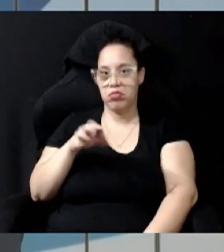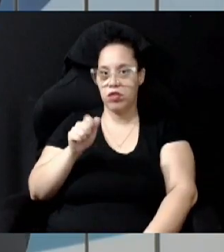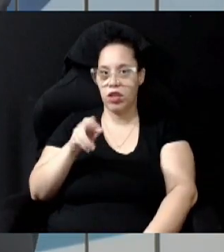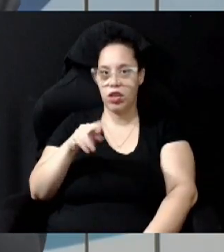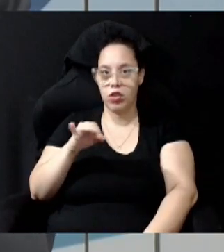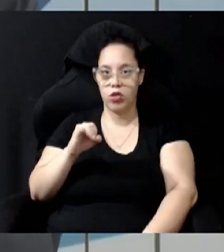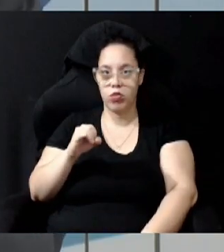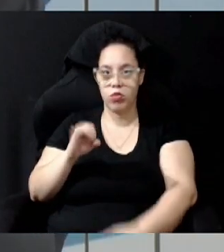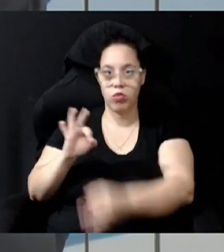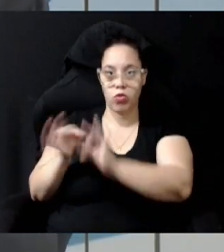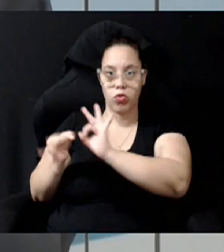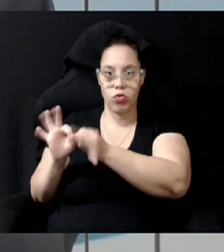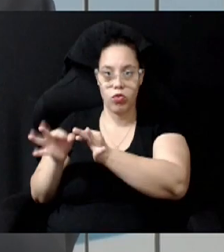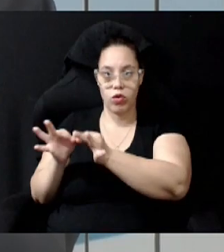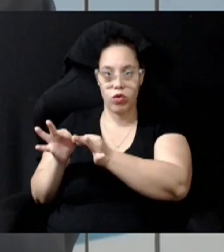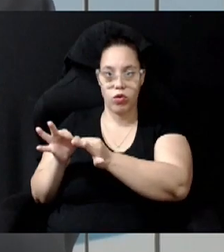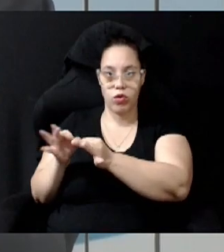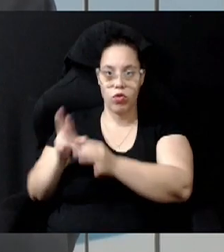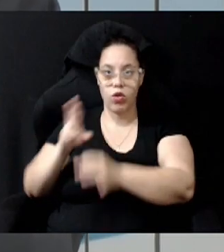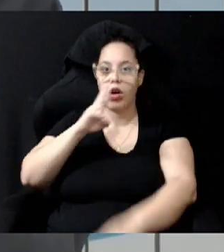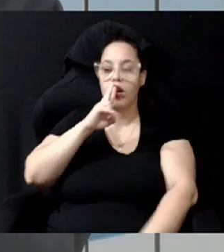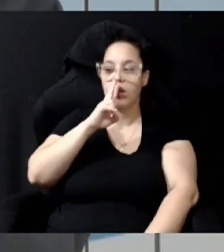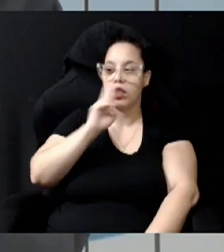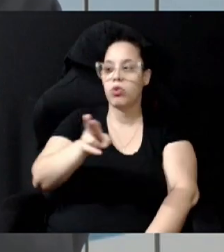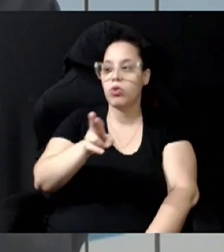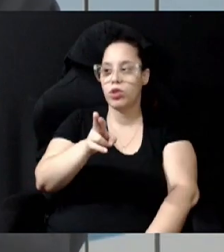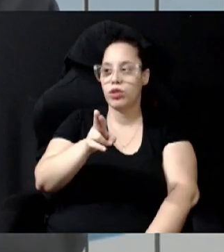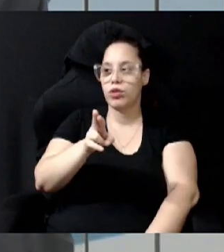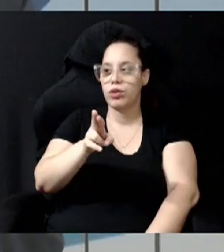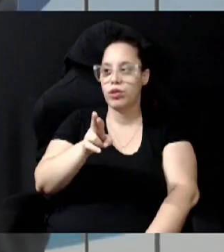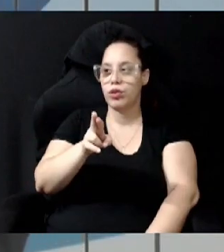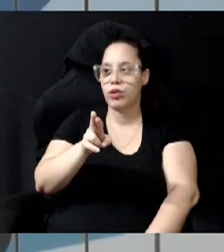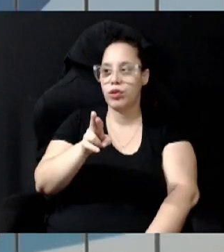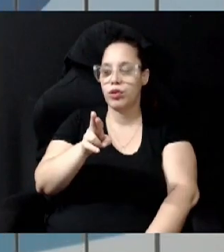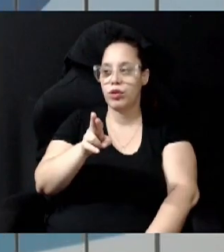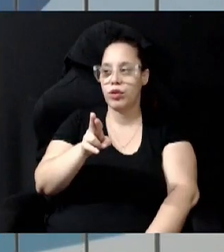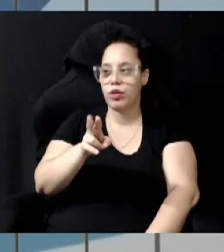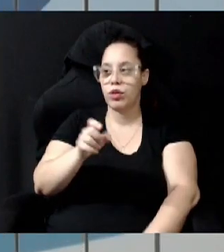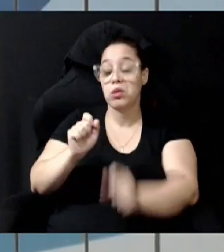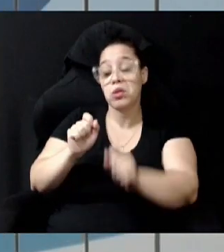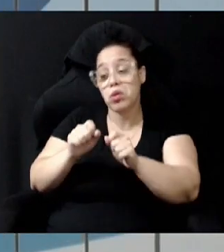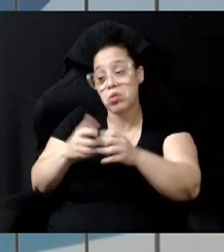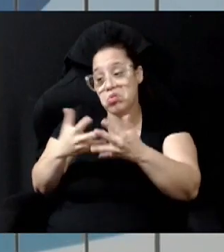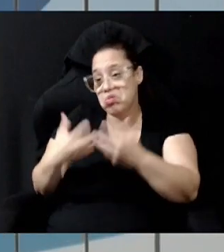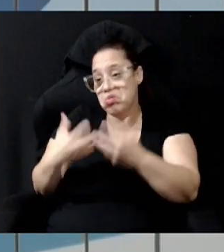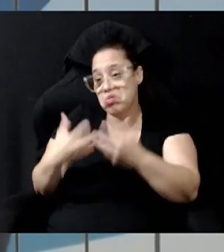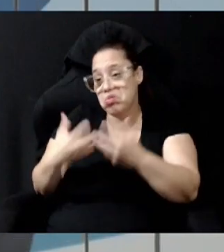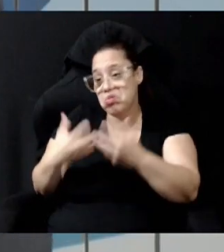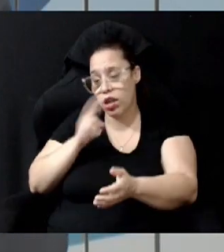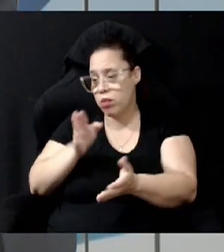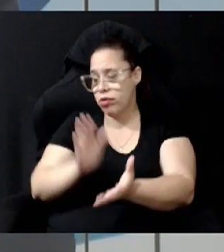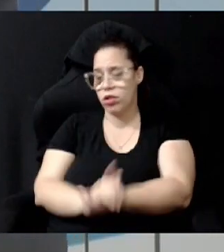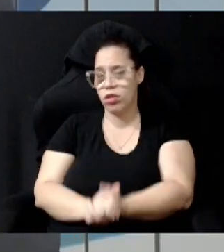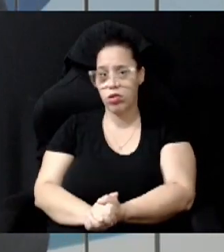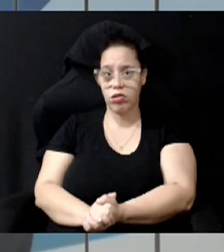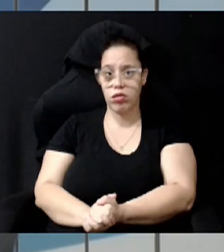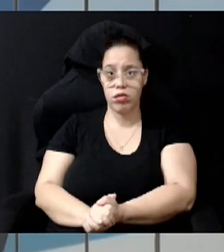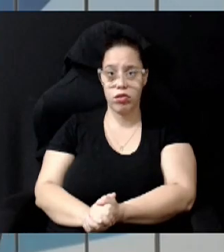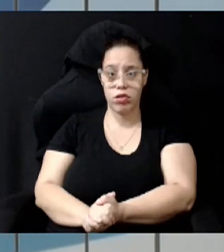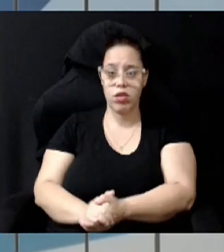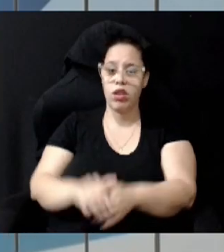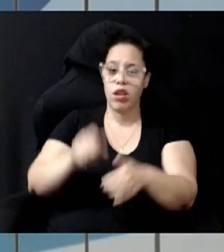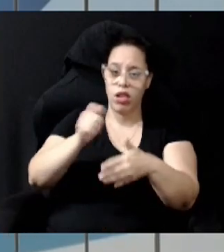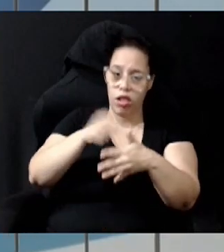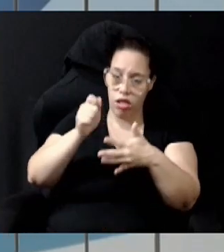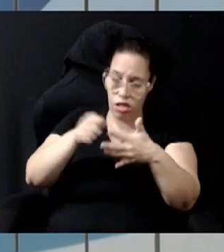O Supremo responde o que se lhe colocam no colo para ser respondido. Todas as questões de